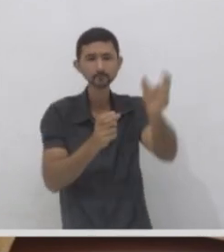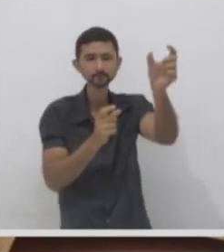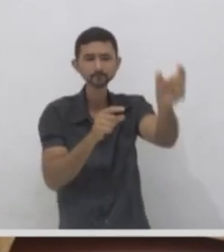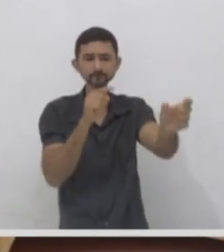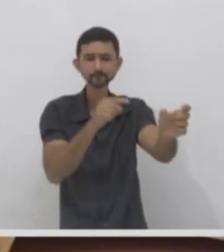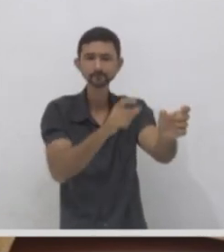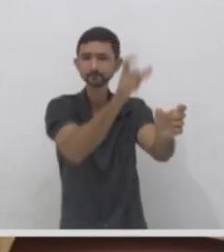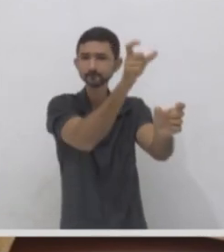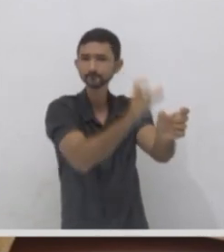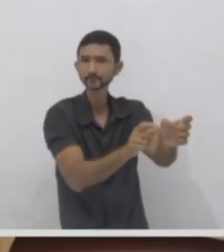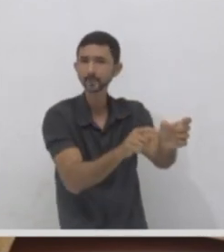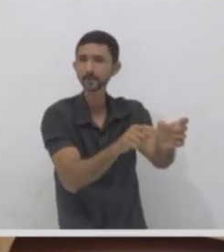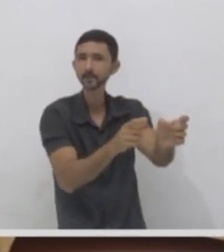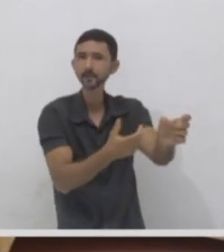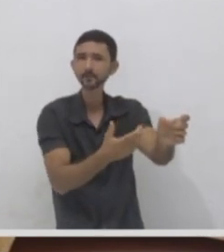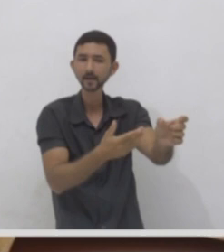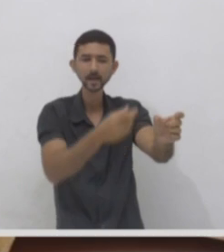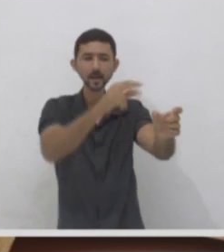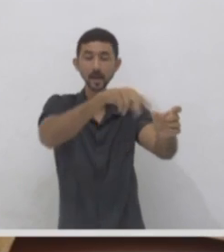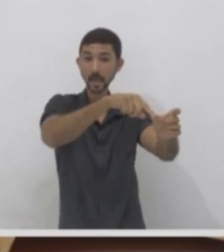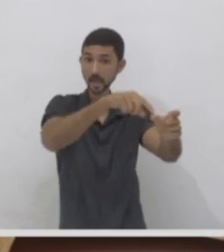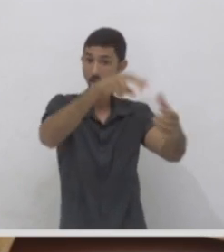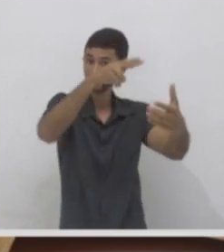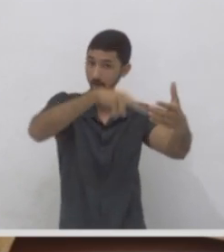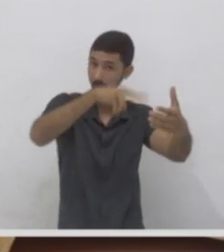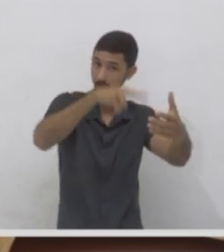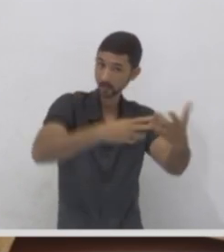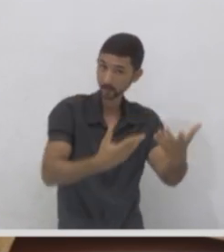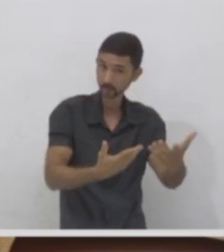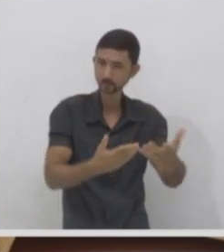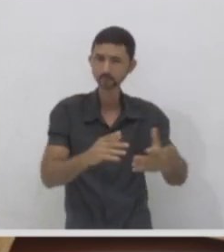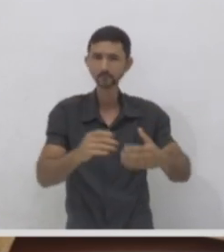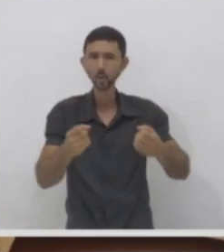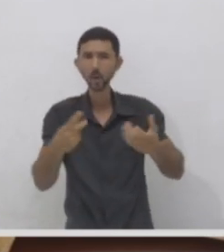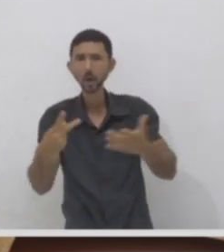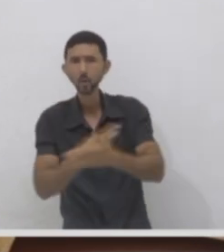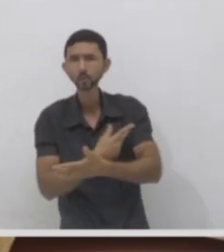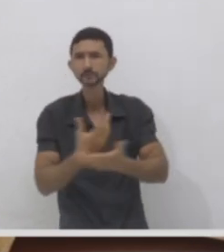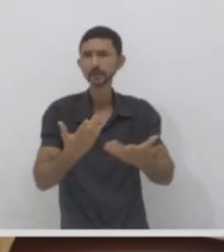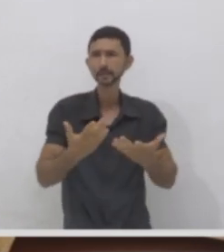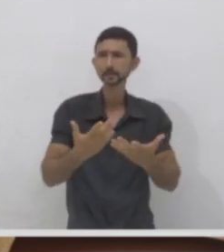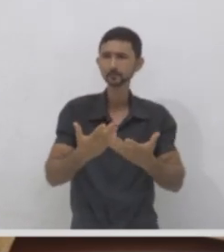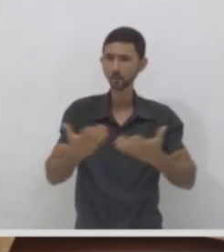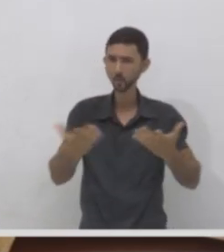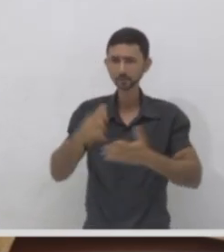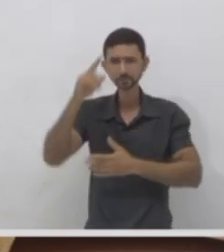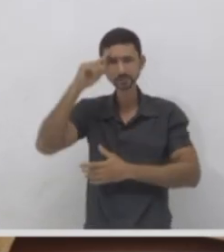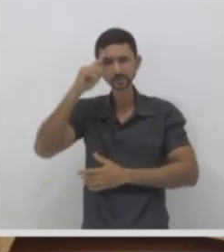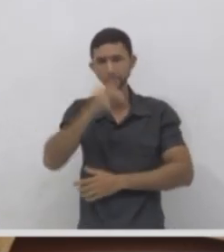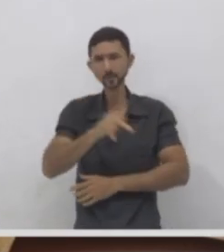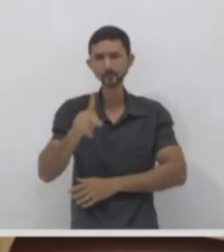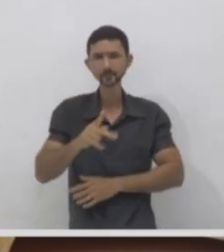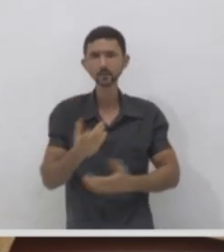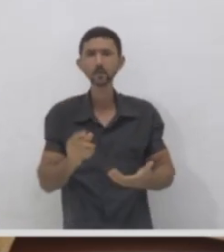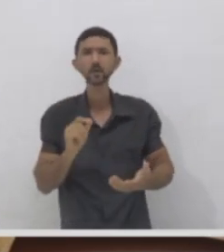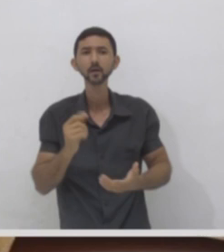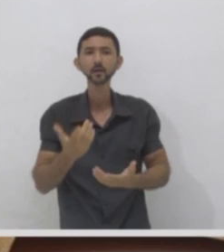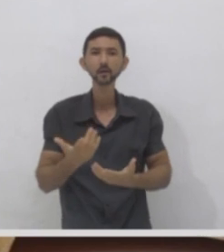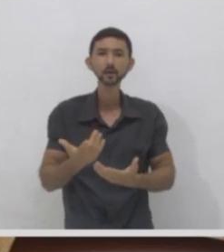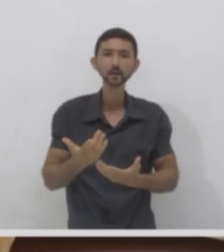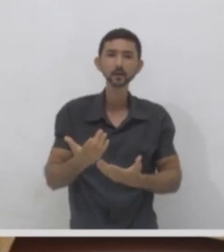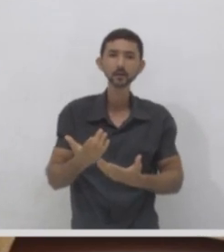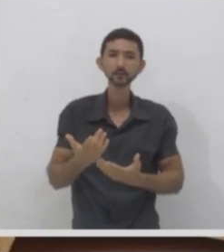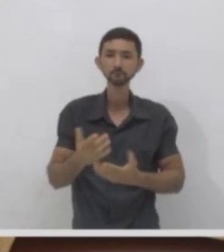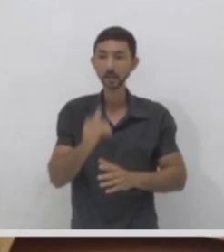que vai ler o seu texto. Uma coisa que acontece muito no nosso dia a dia de professor com os alunos é que